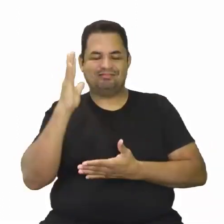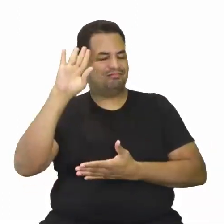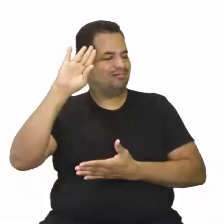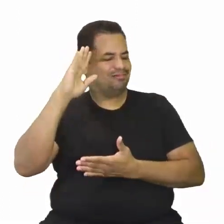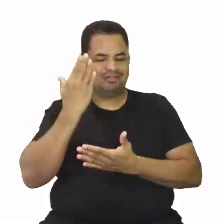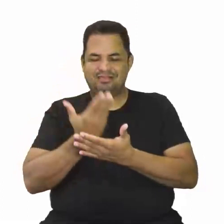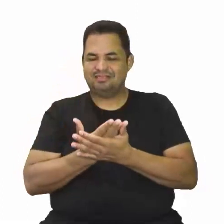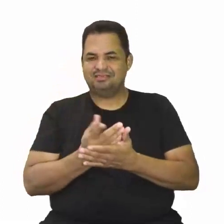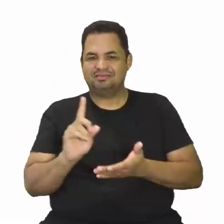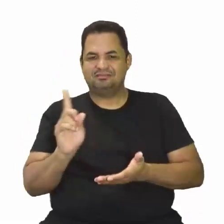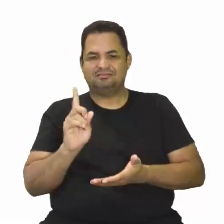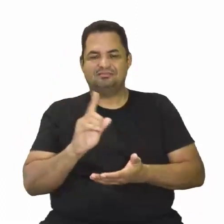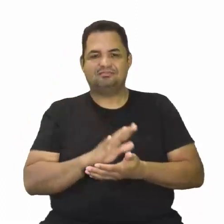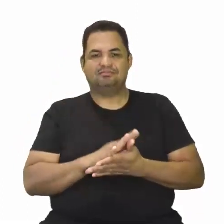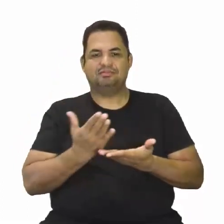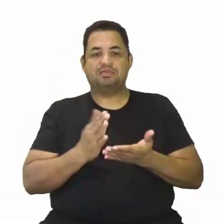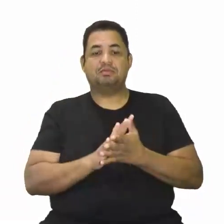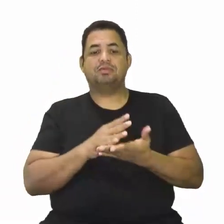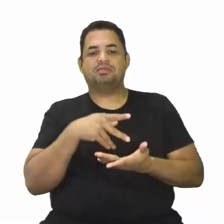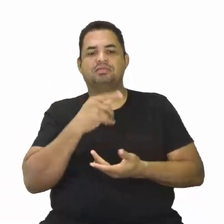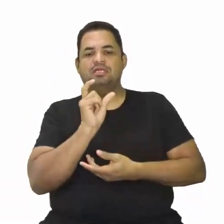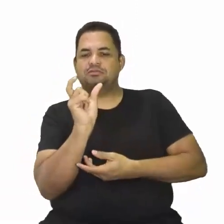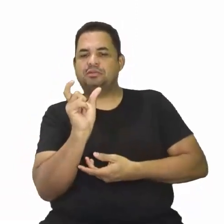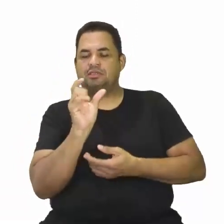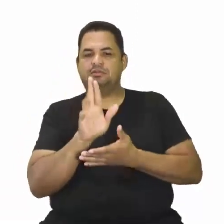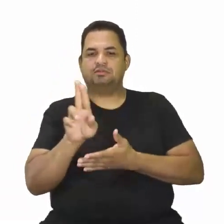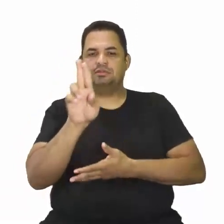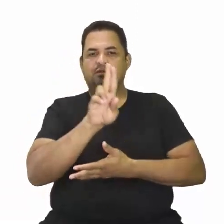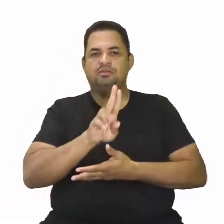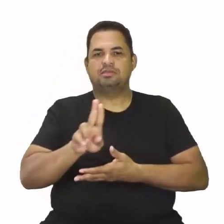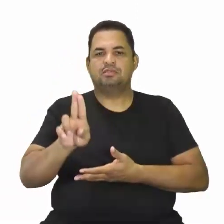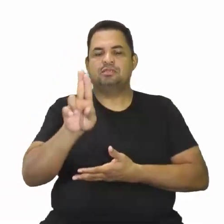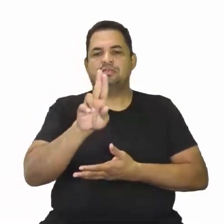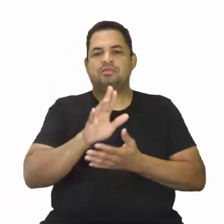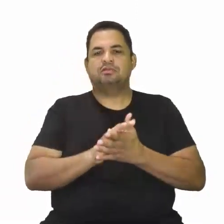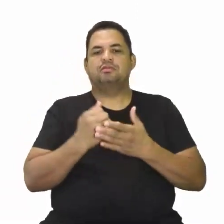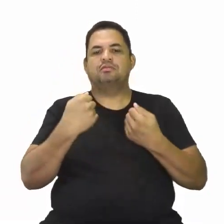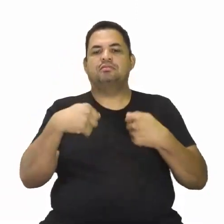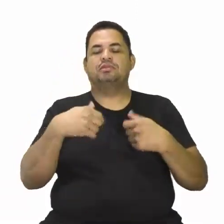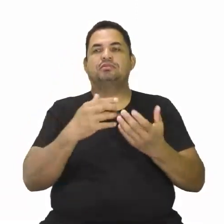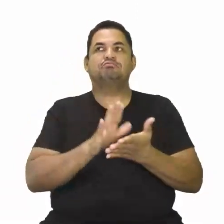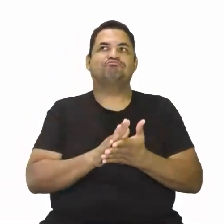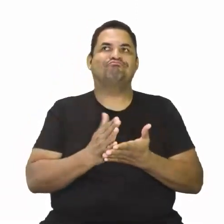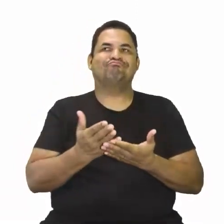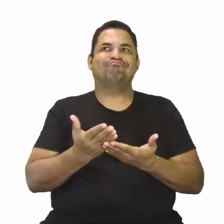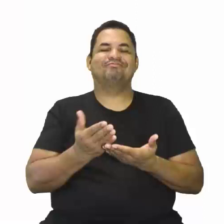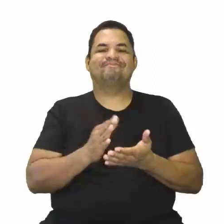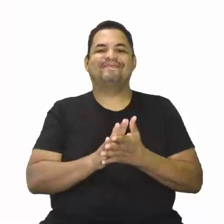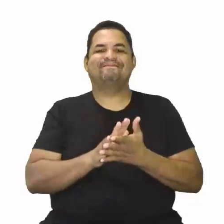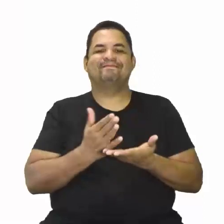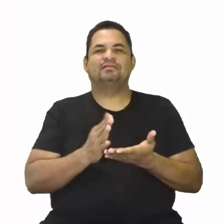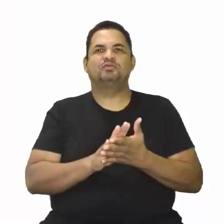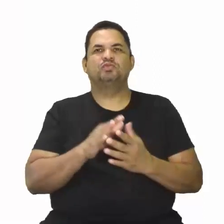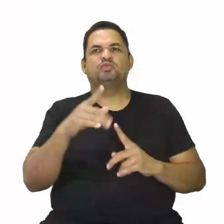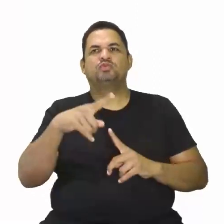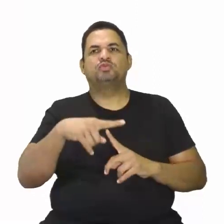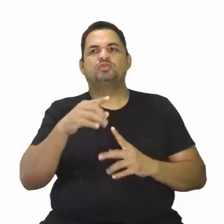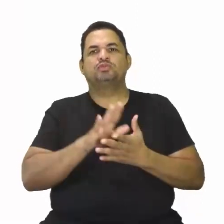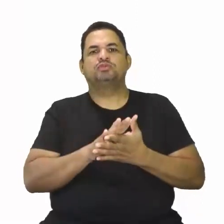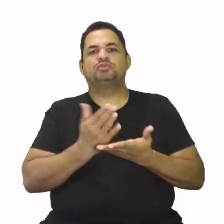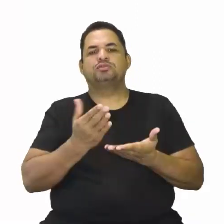que, são muitas das expressões que nós utilizamos. Podemos até dizer que são uma espécie de